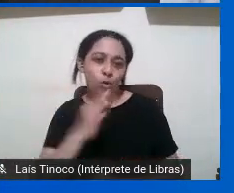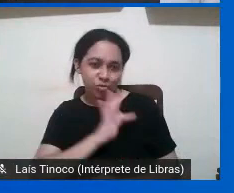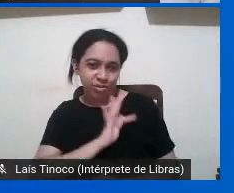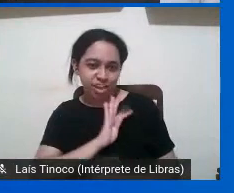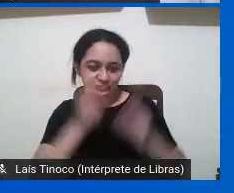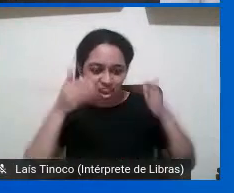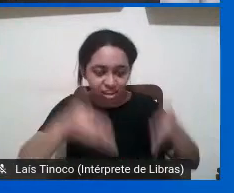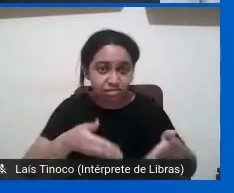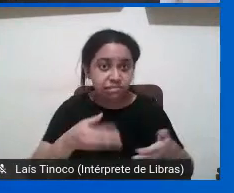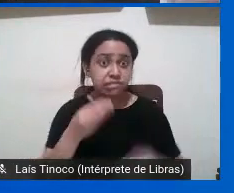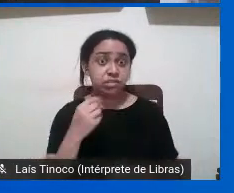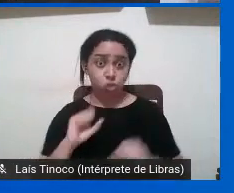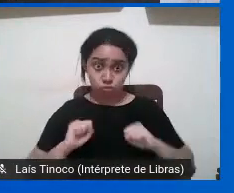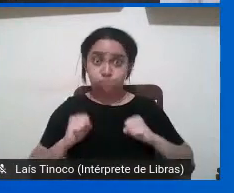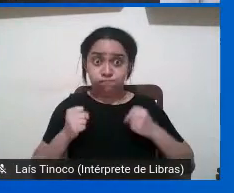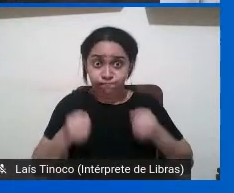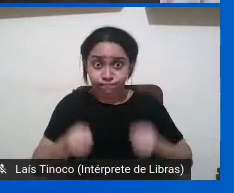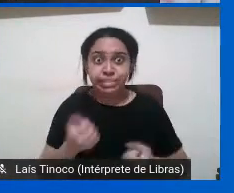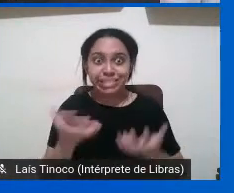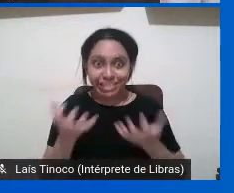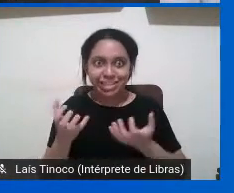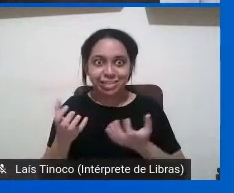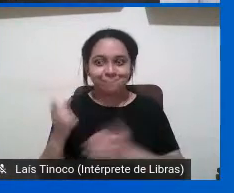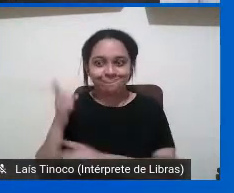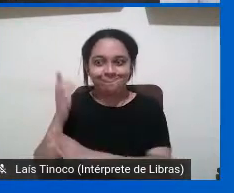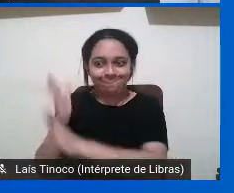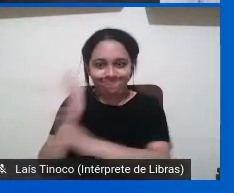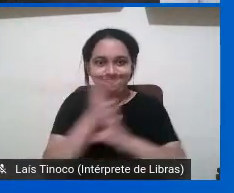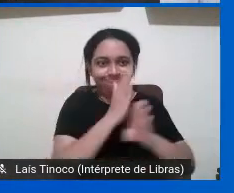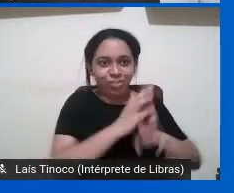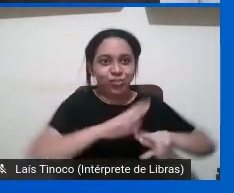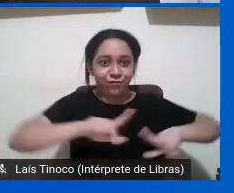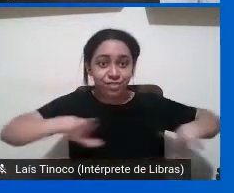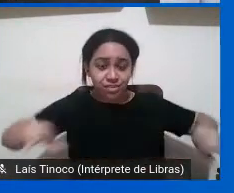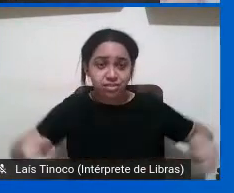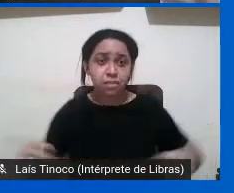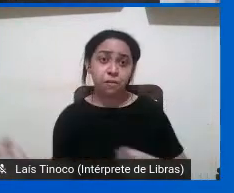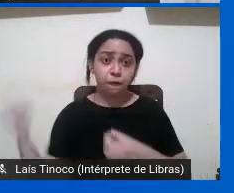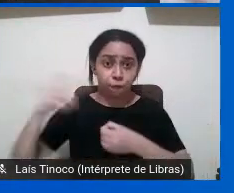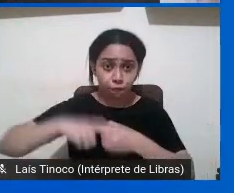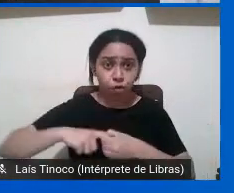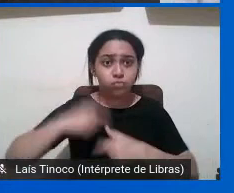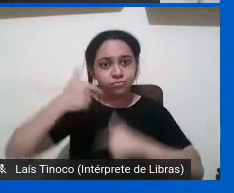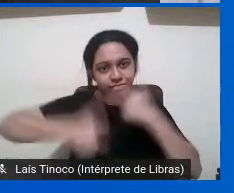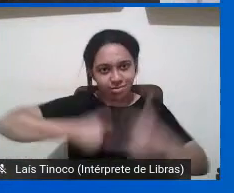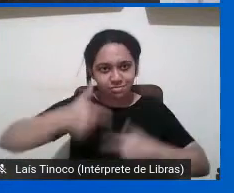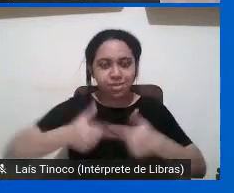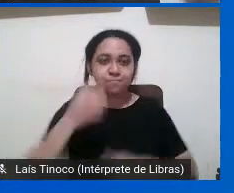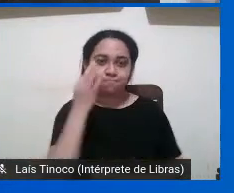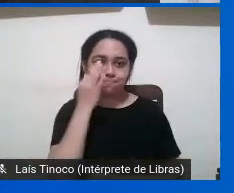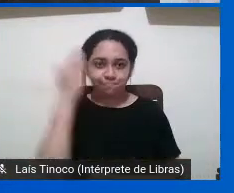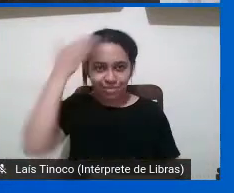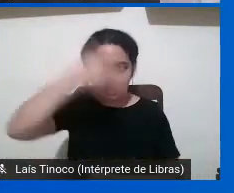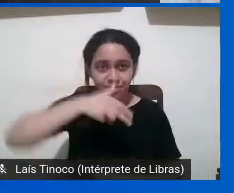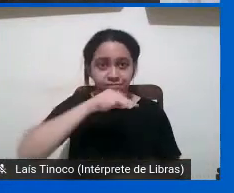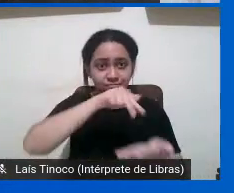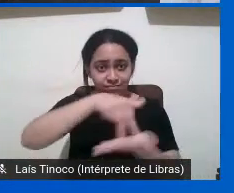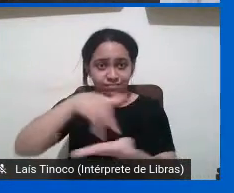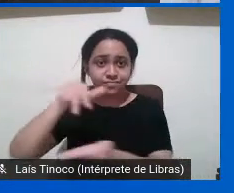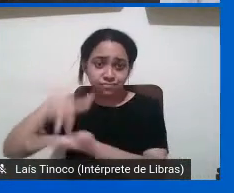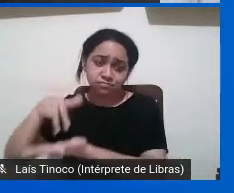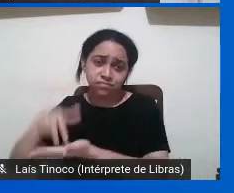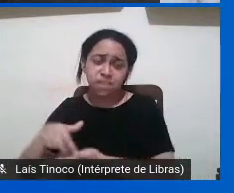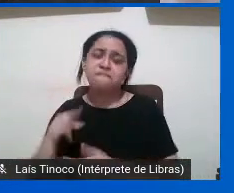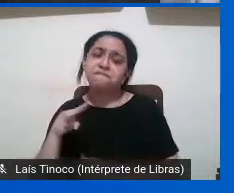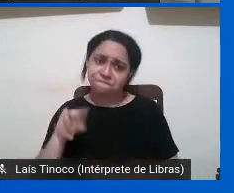tentar identificar isso nós temos a retomada das atividades presenciais agora com essa possibilidade de ombro ombro Isso vai nos